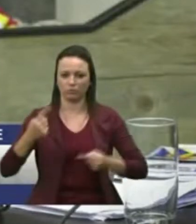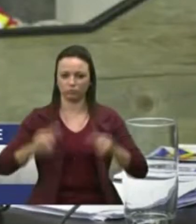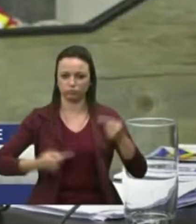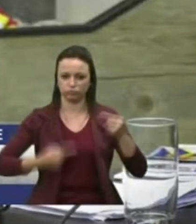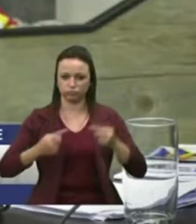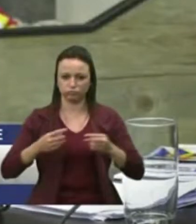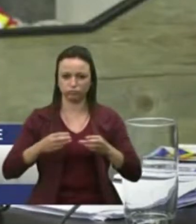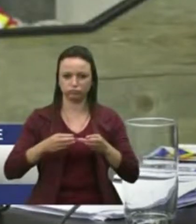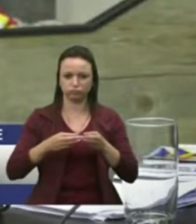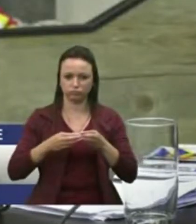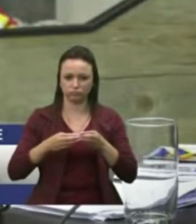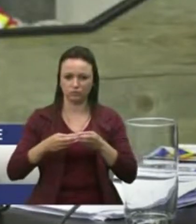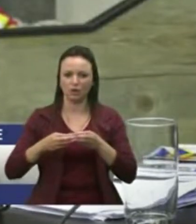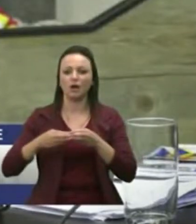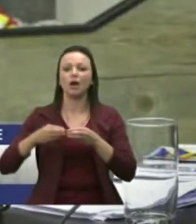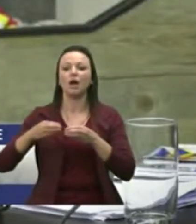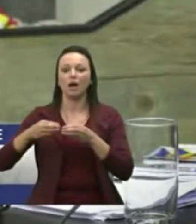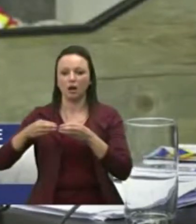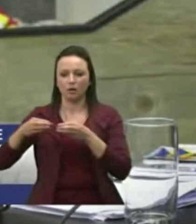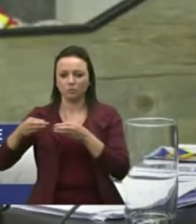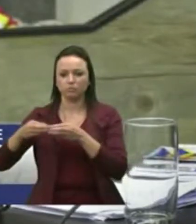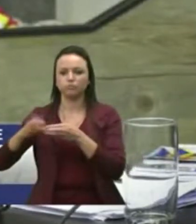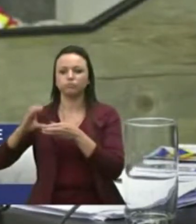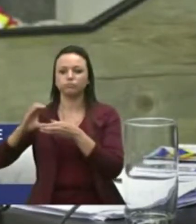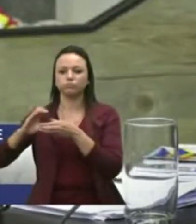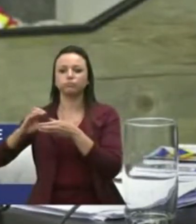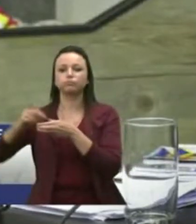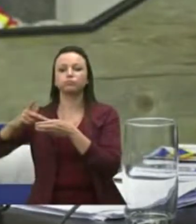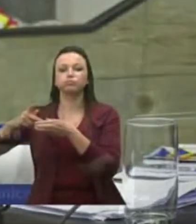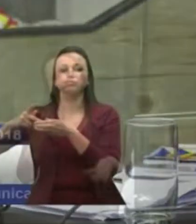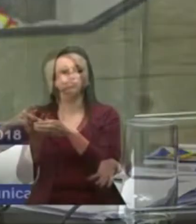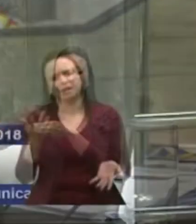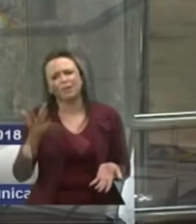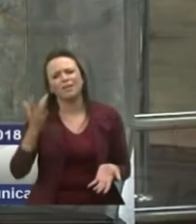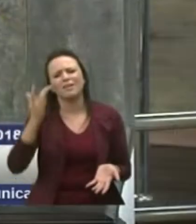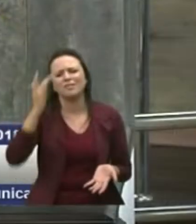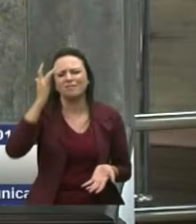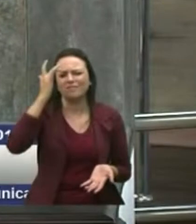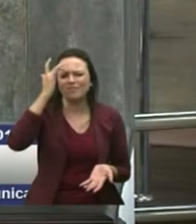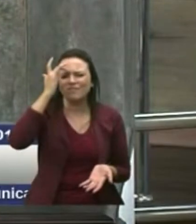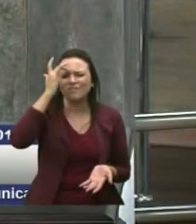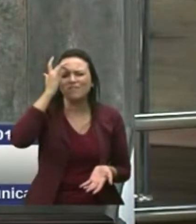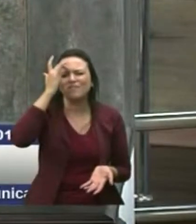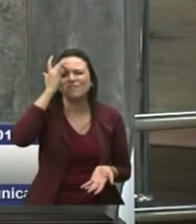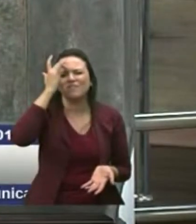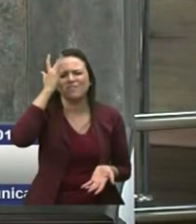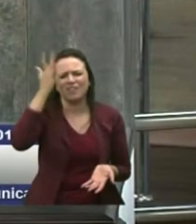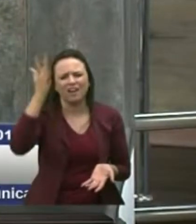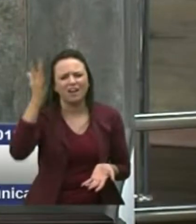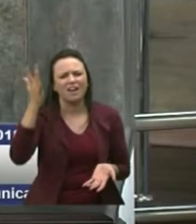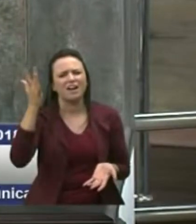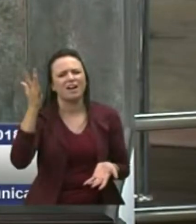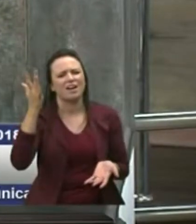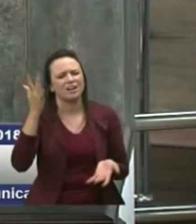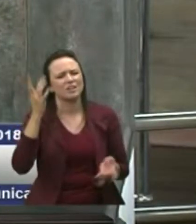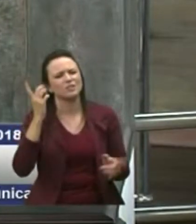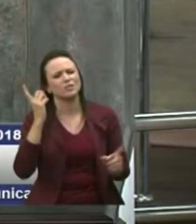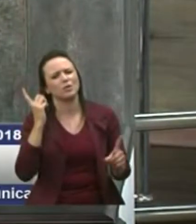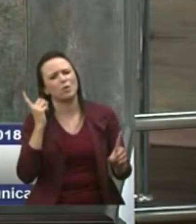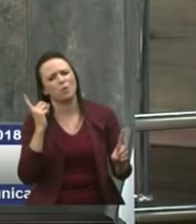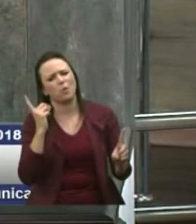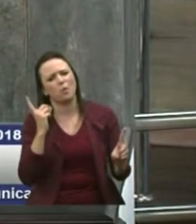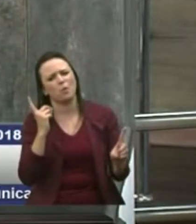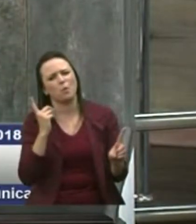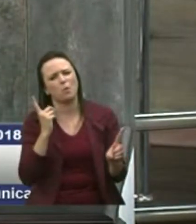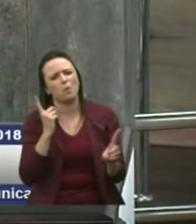primeira transmissão ao vivo, com tradução na língua brasileira de sinais da história da TV aberta em Jaú. Desde